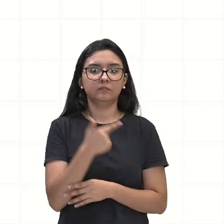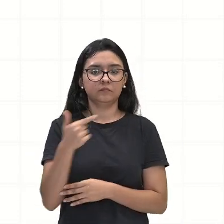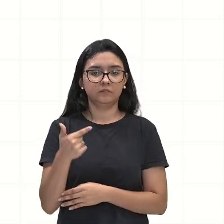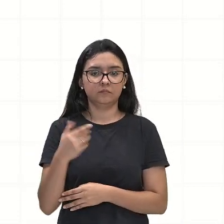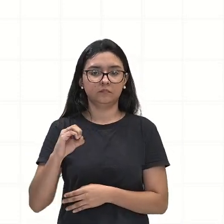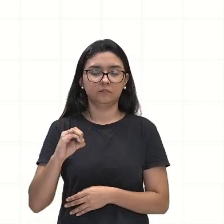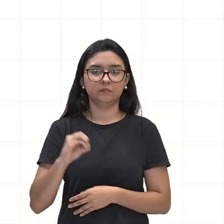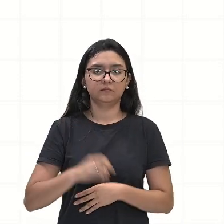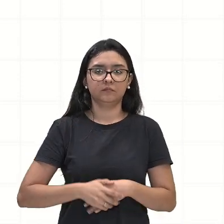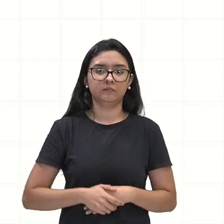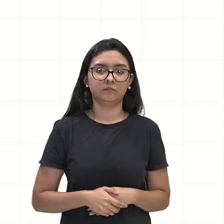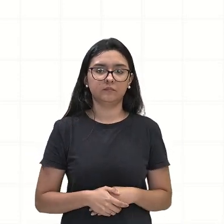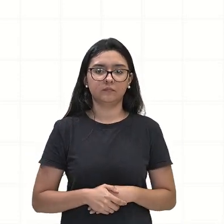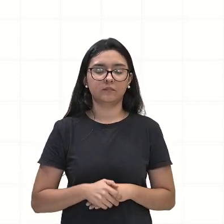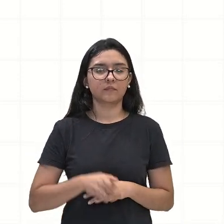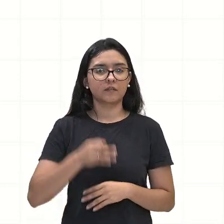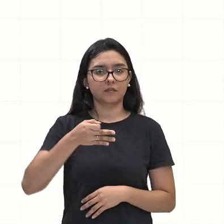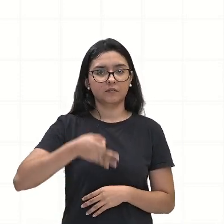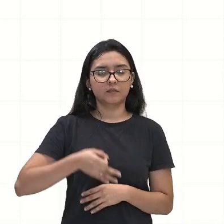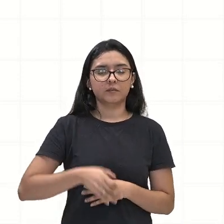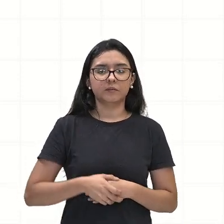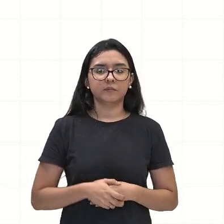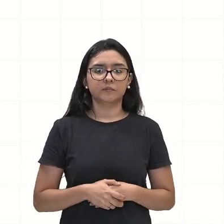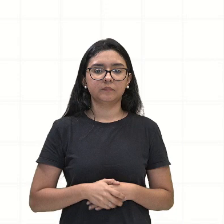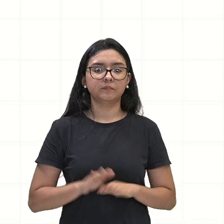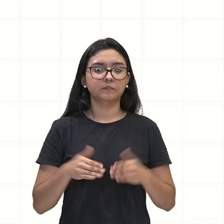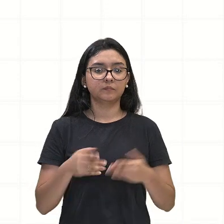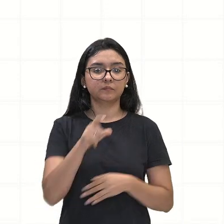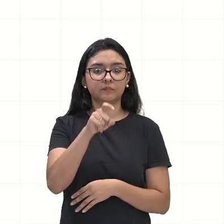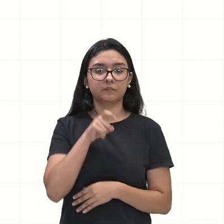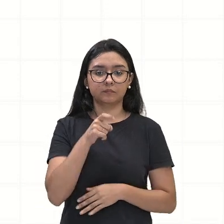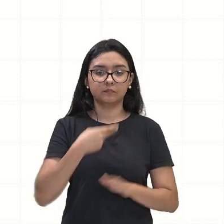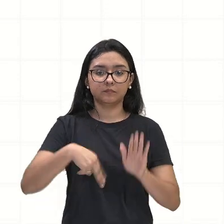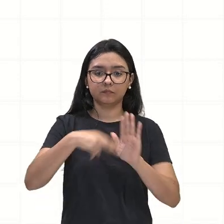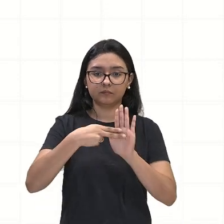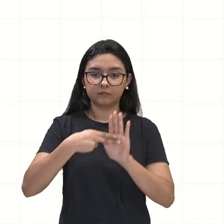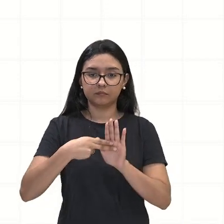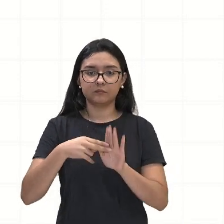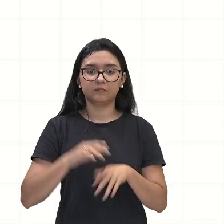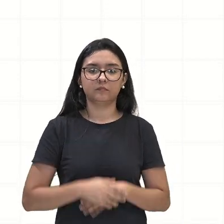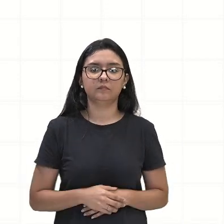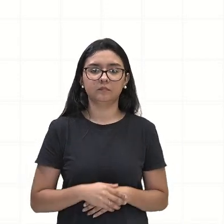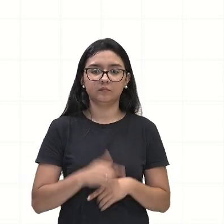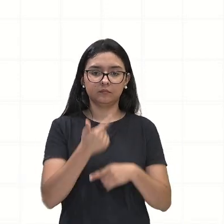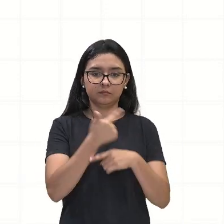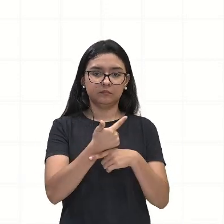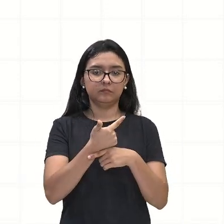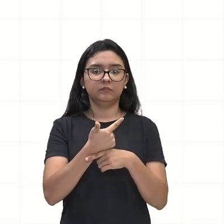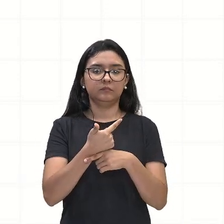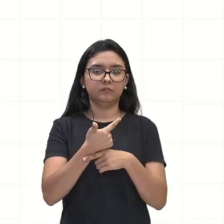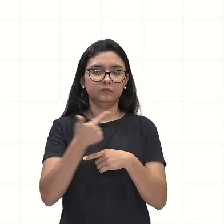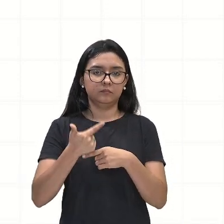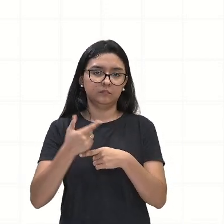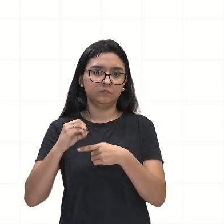220. Correto? Então, x vai ser igual a 220